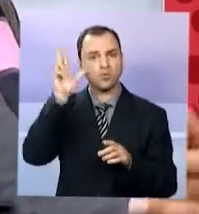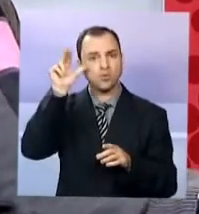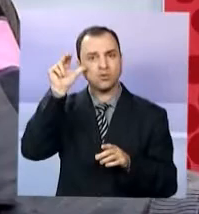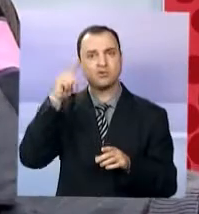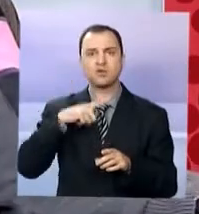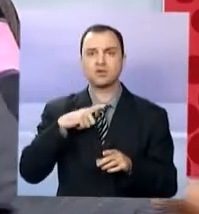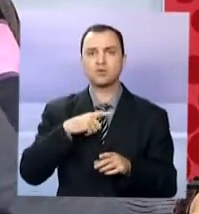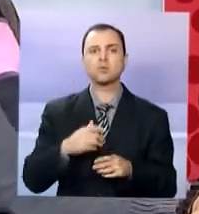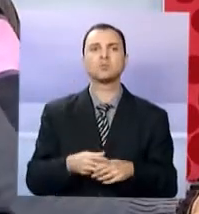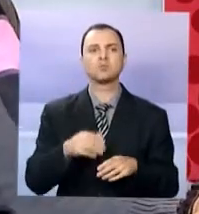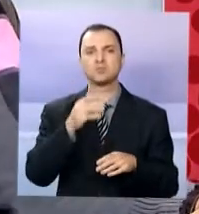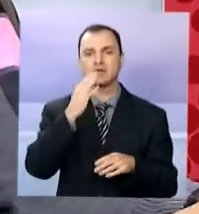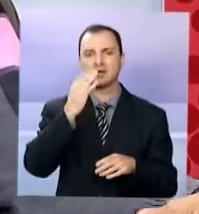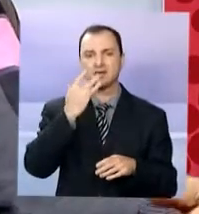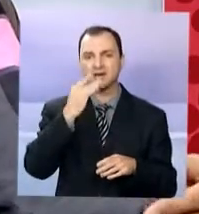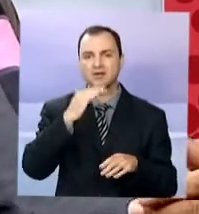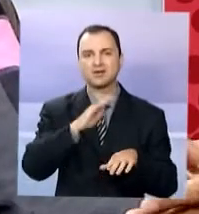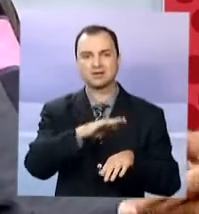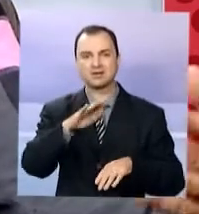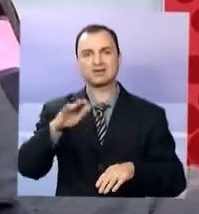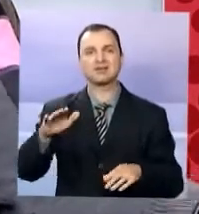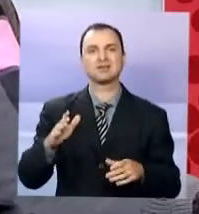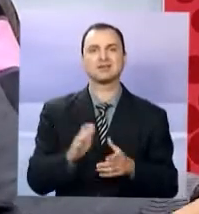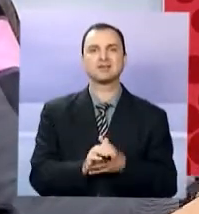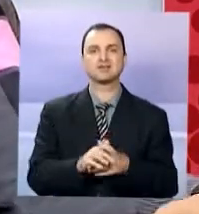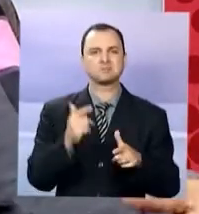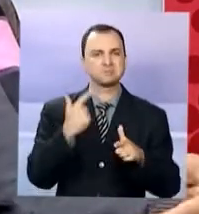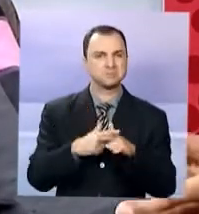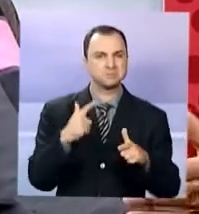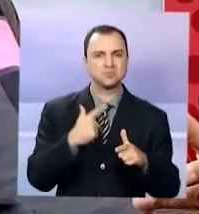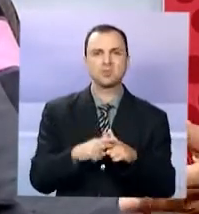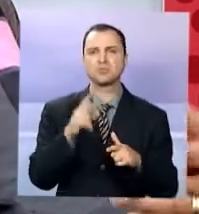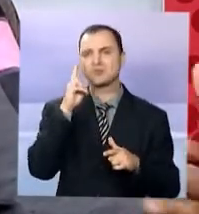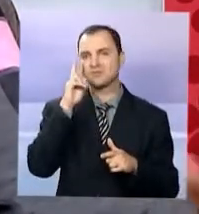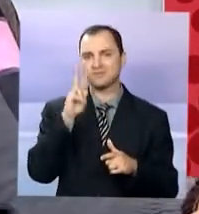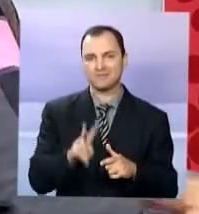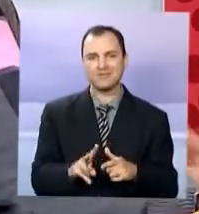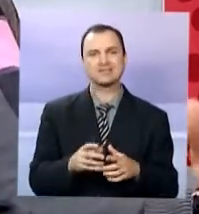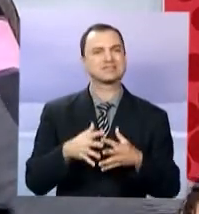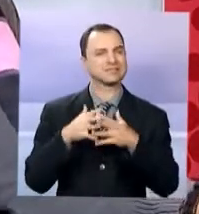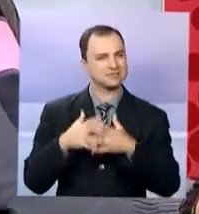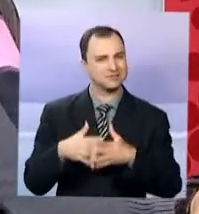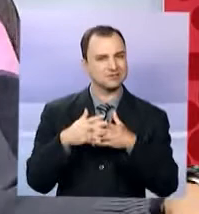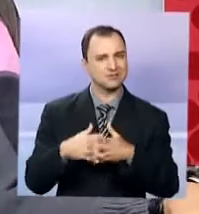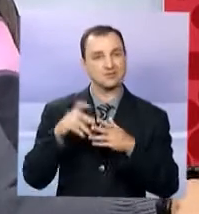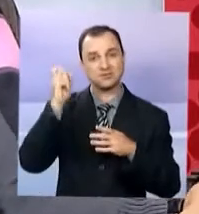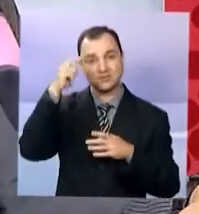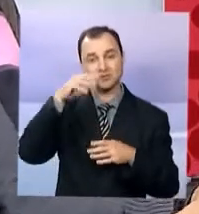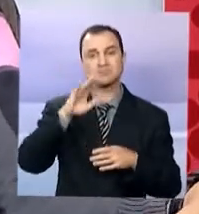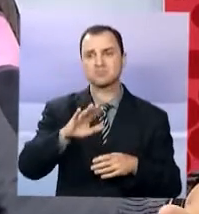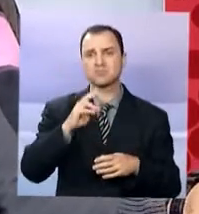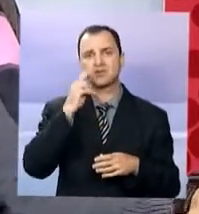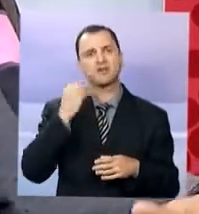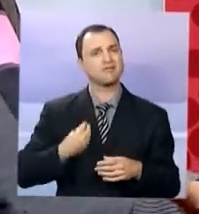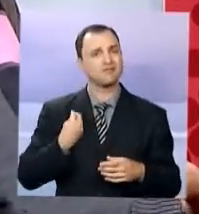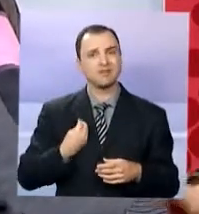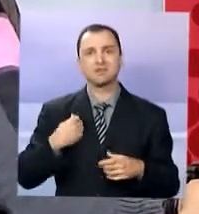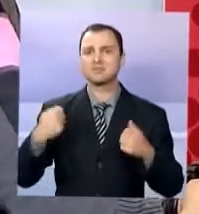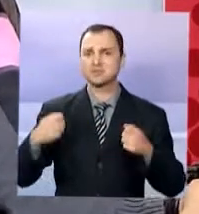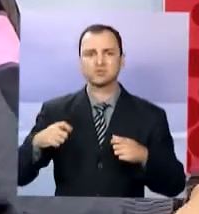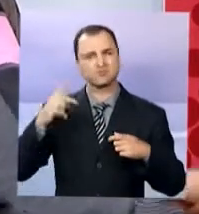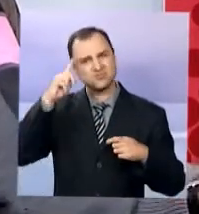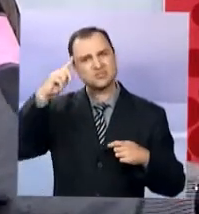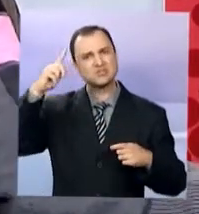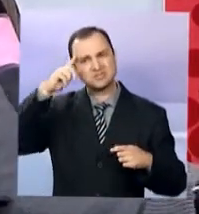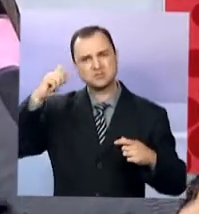cavalo assim eu tenho muita criança com muito problema a gente vê que é complicado que é difícil mas a vida é isso é uma